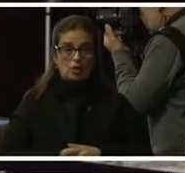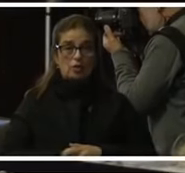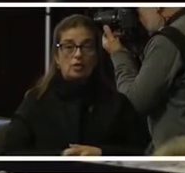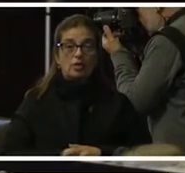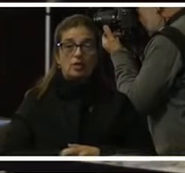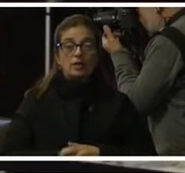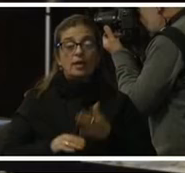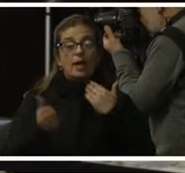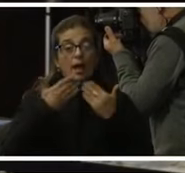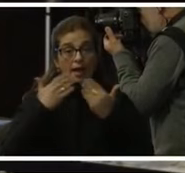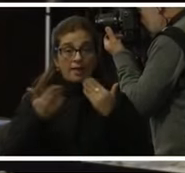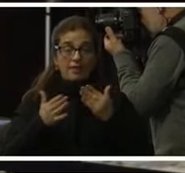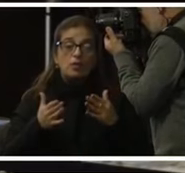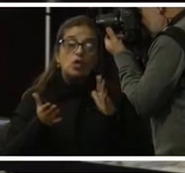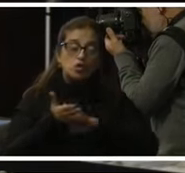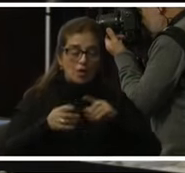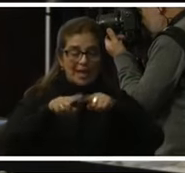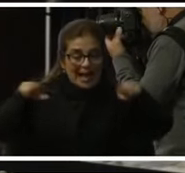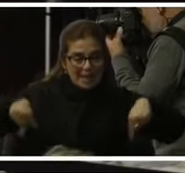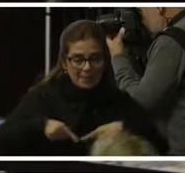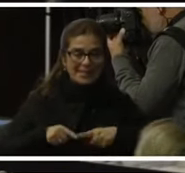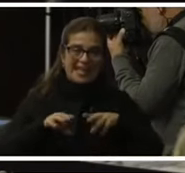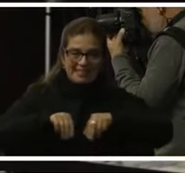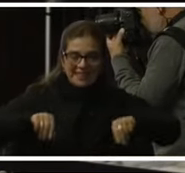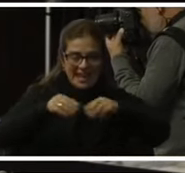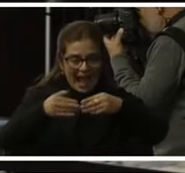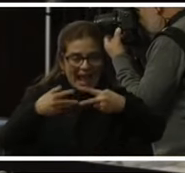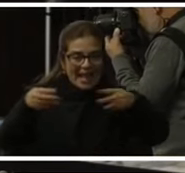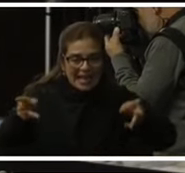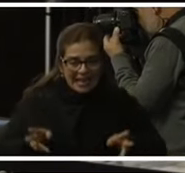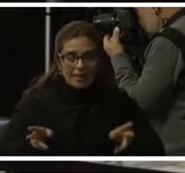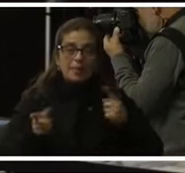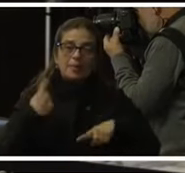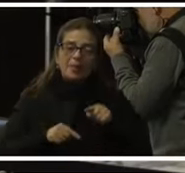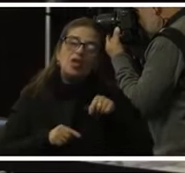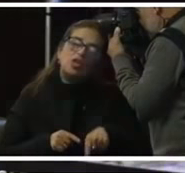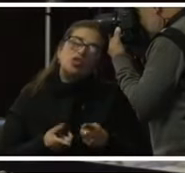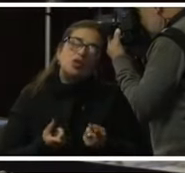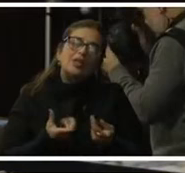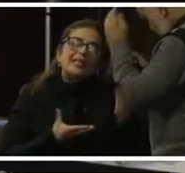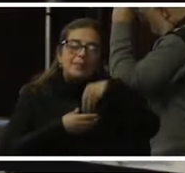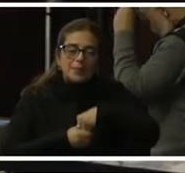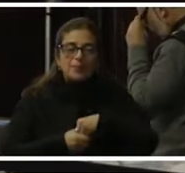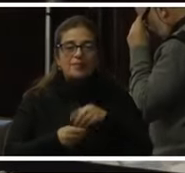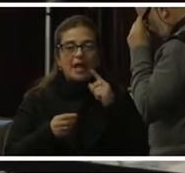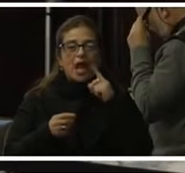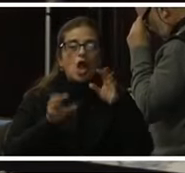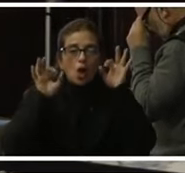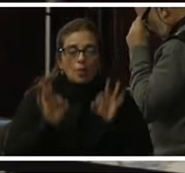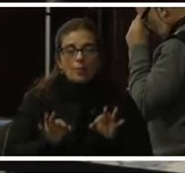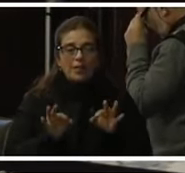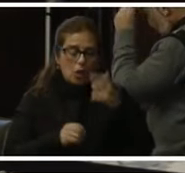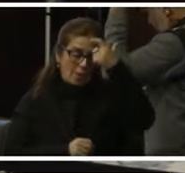falta de demarcação de terras pelo estado implica a violação do direito à vida à integridade pessoal